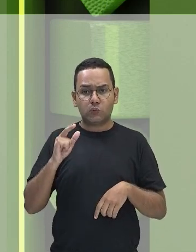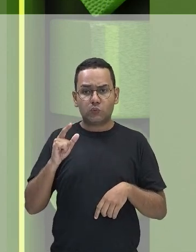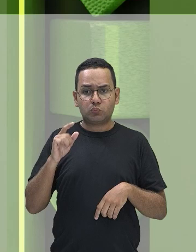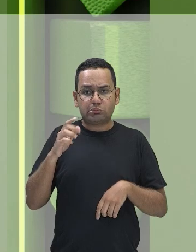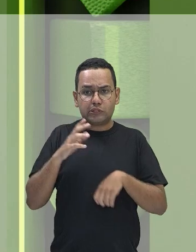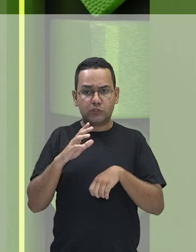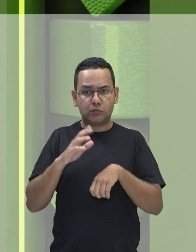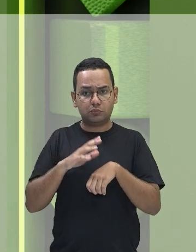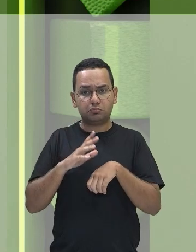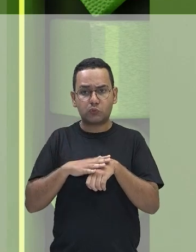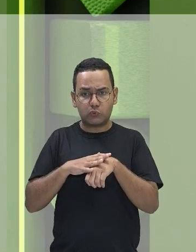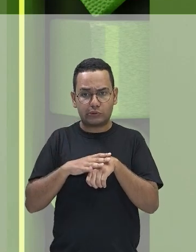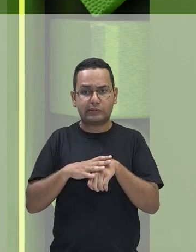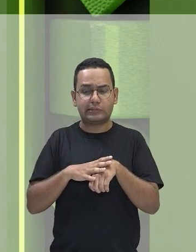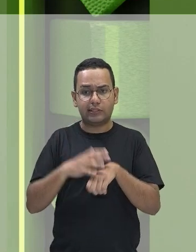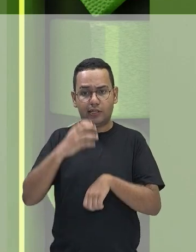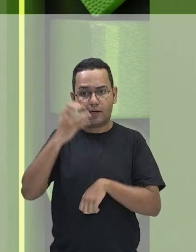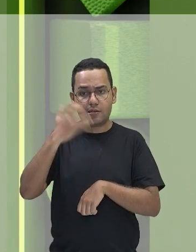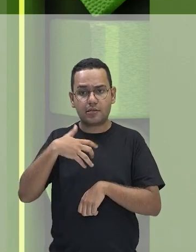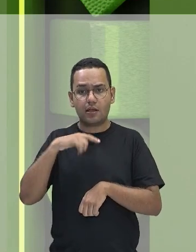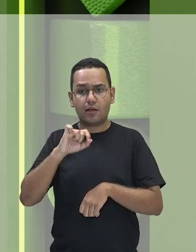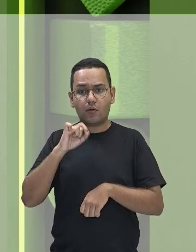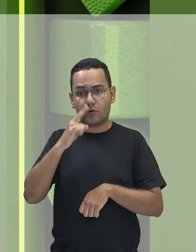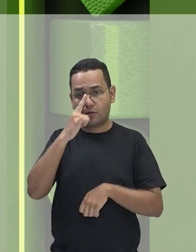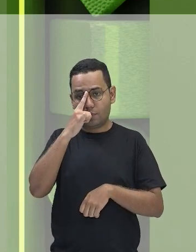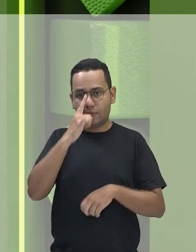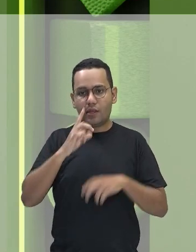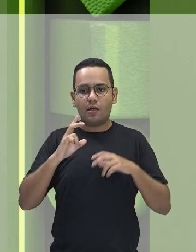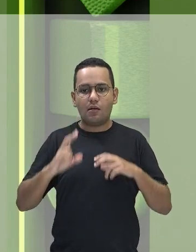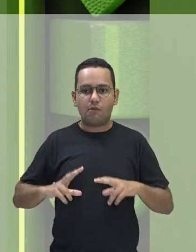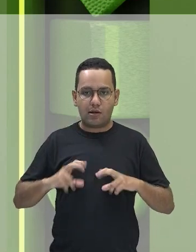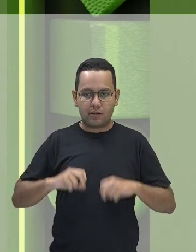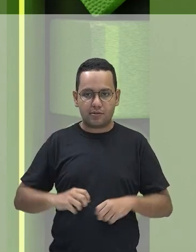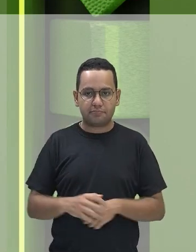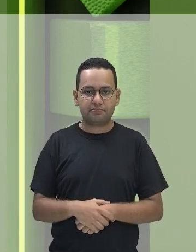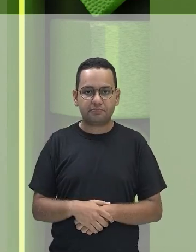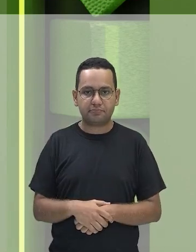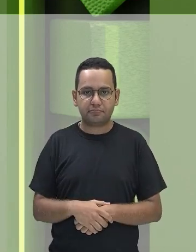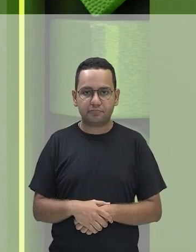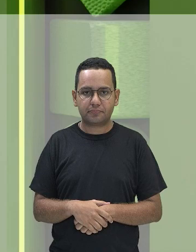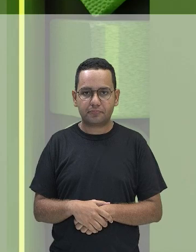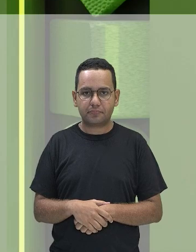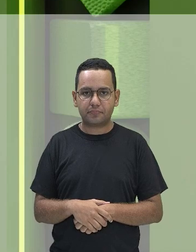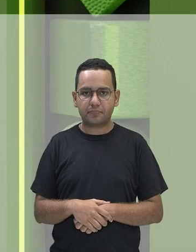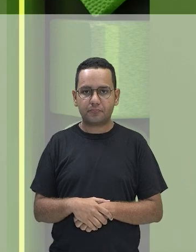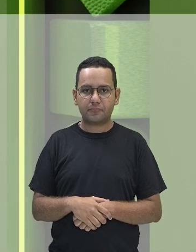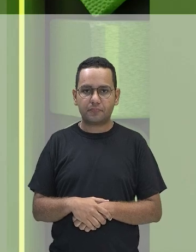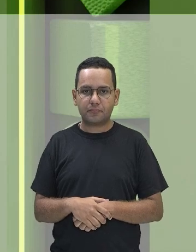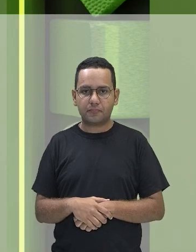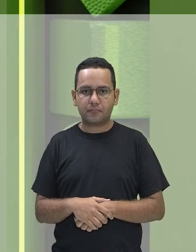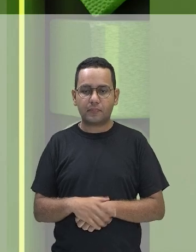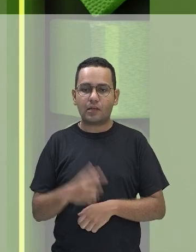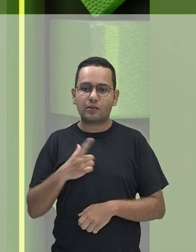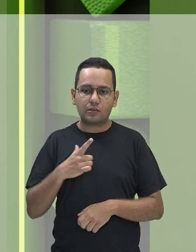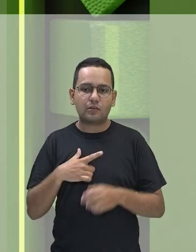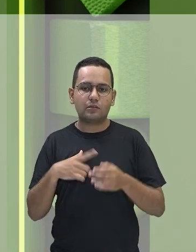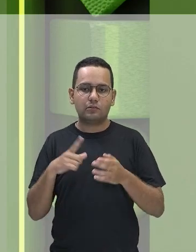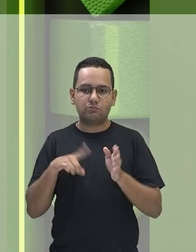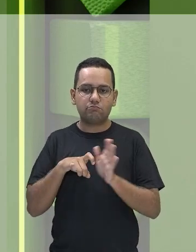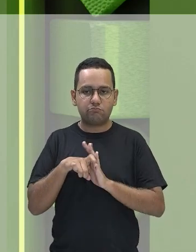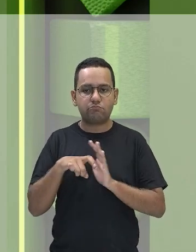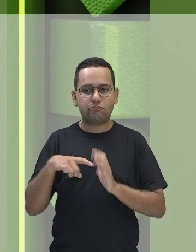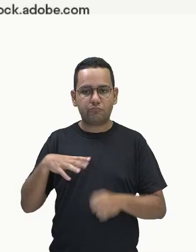comum que atinge o colo do útero é o câncer, que pode ser o resultado da ação de vírus desse